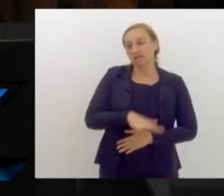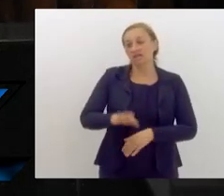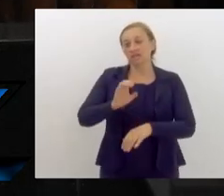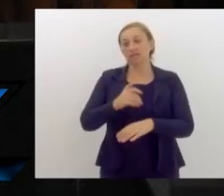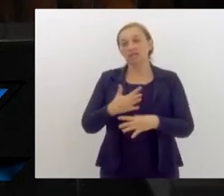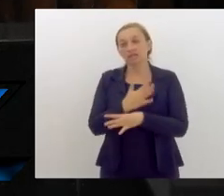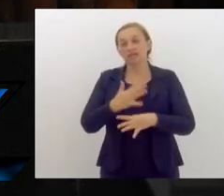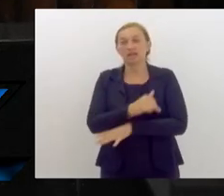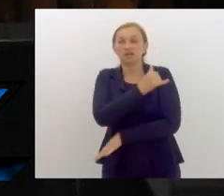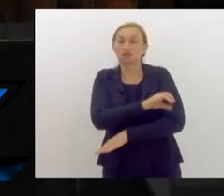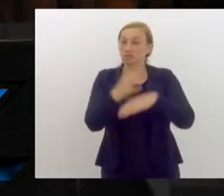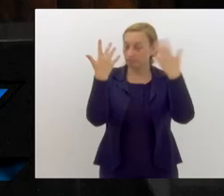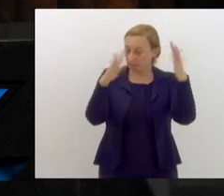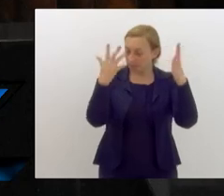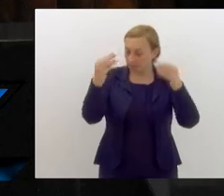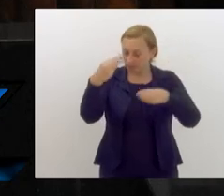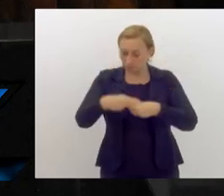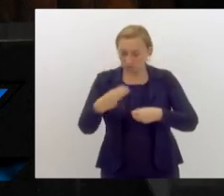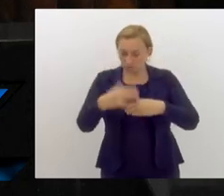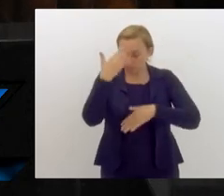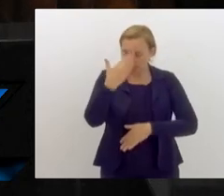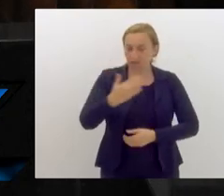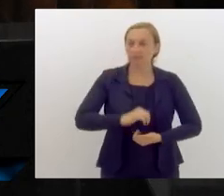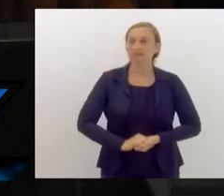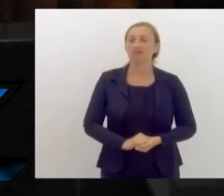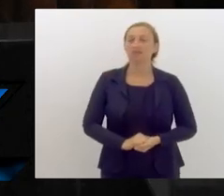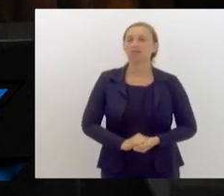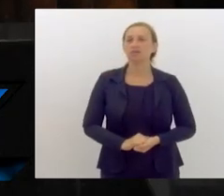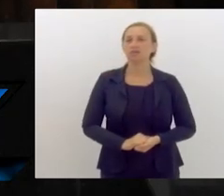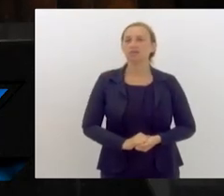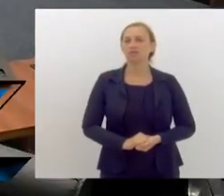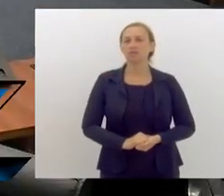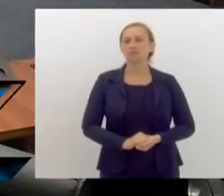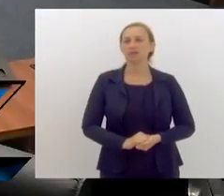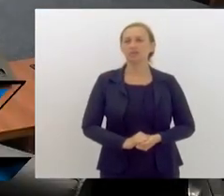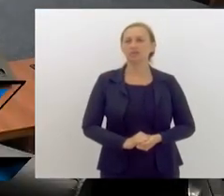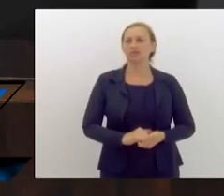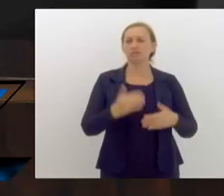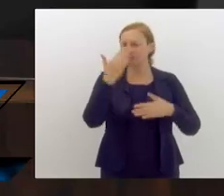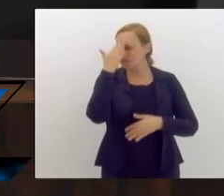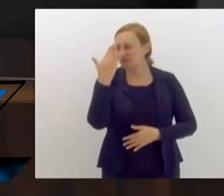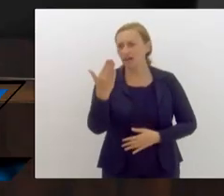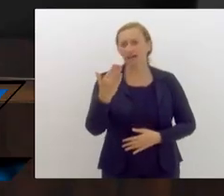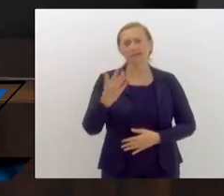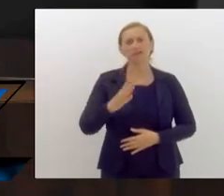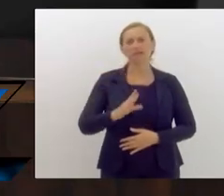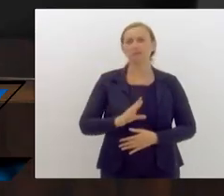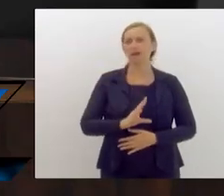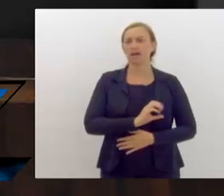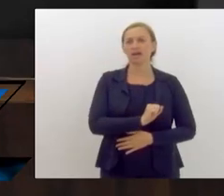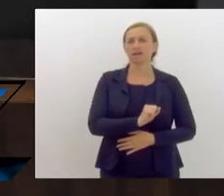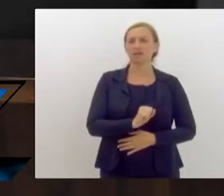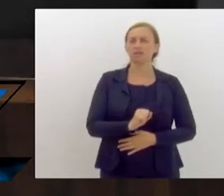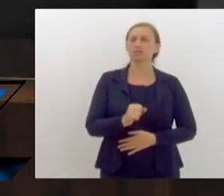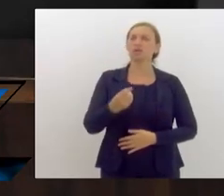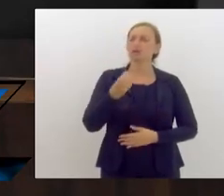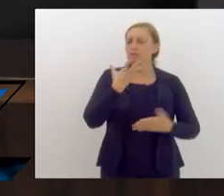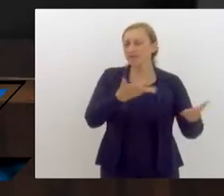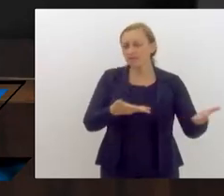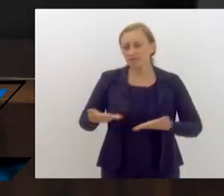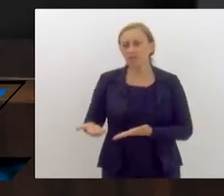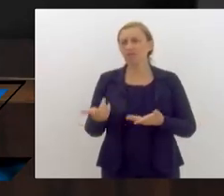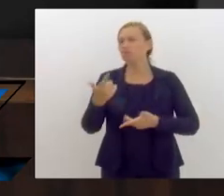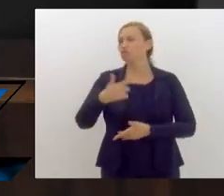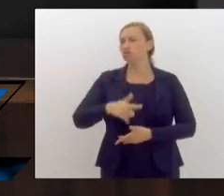parabenizar o município Muito obrigado querido mais uma vez seja muito bem-vindo